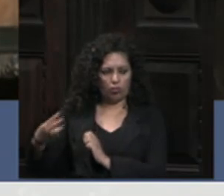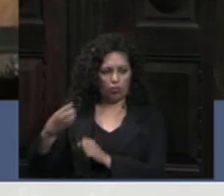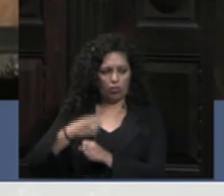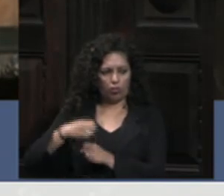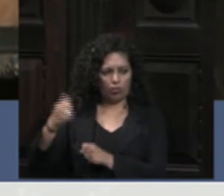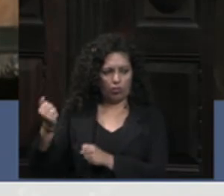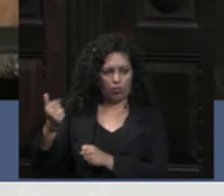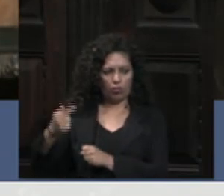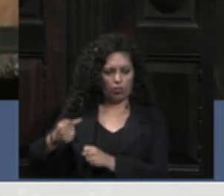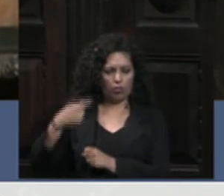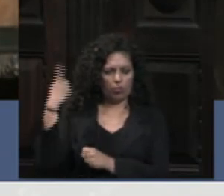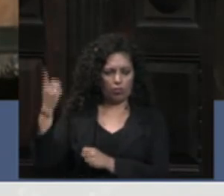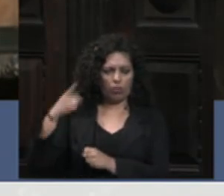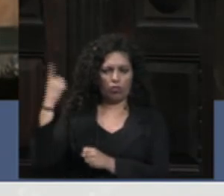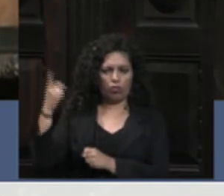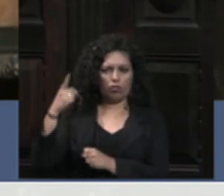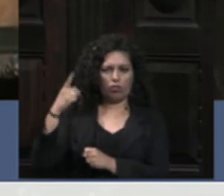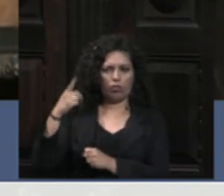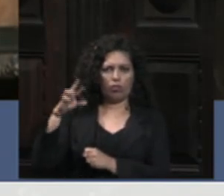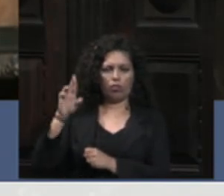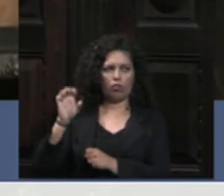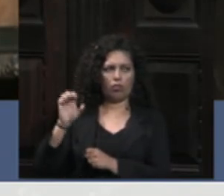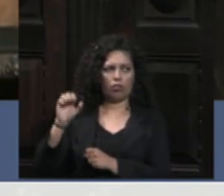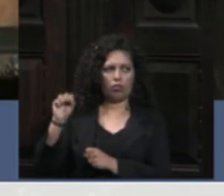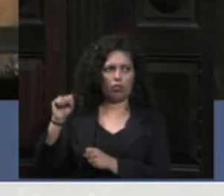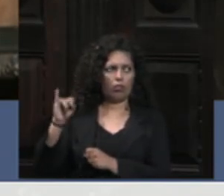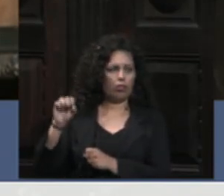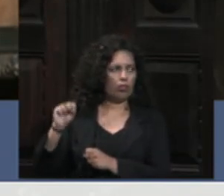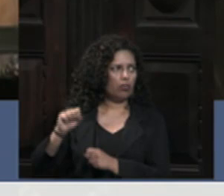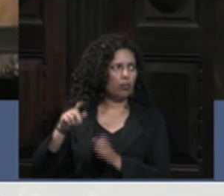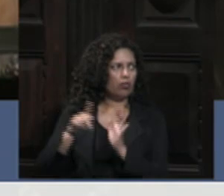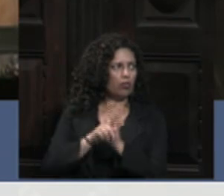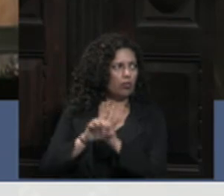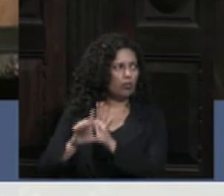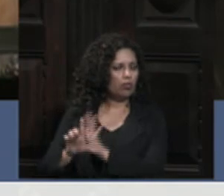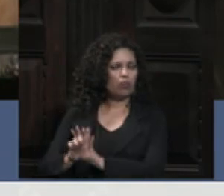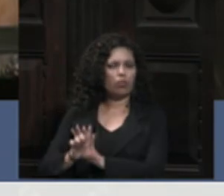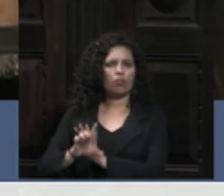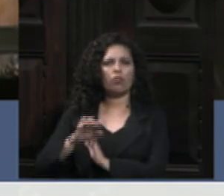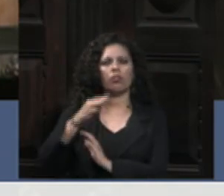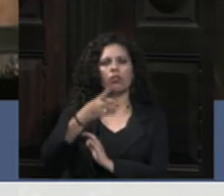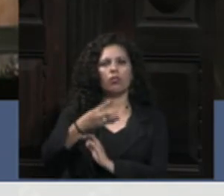2663/2017, de autoria do deputado Rosenberg Reis. Projeto de lei